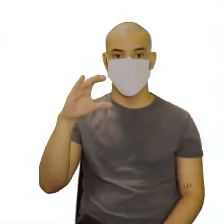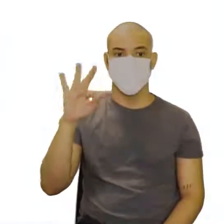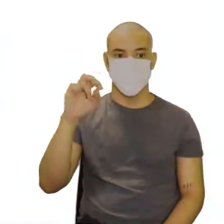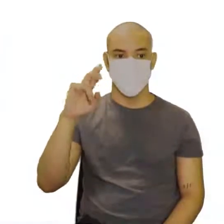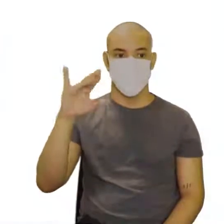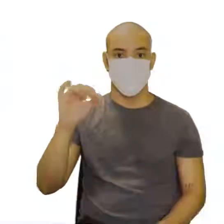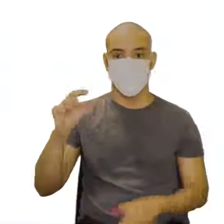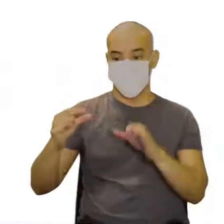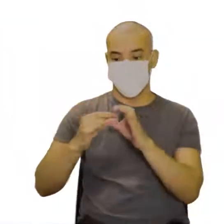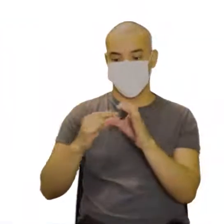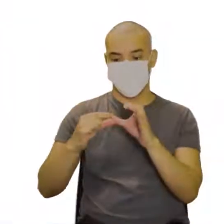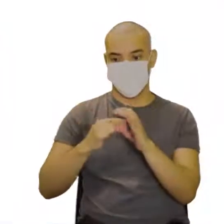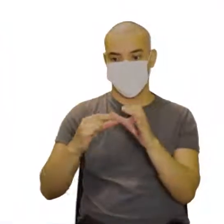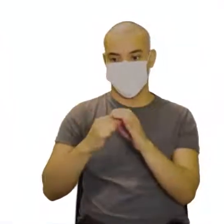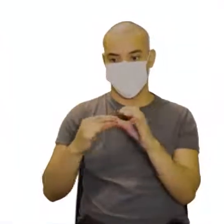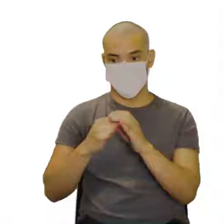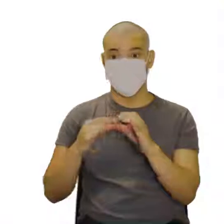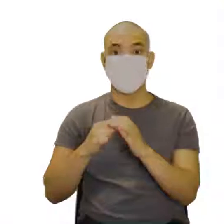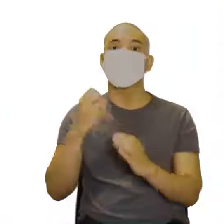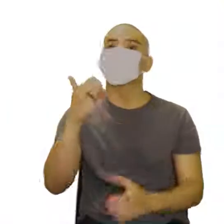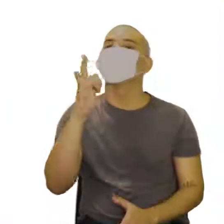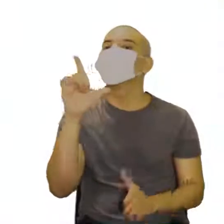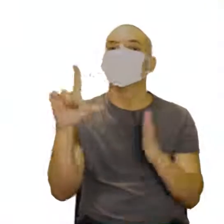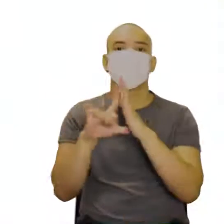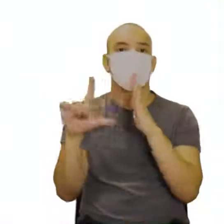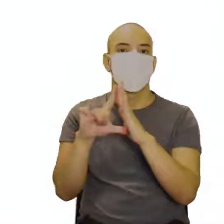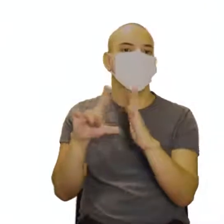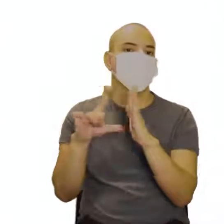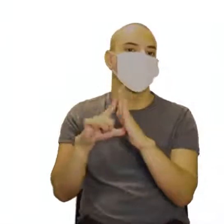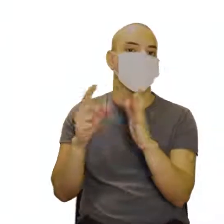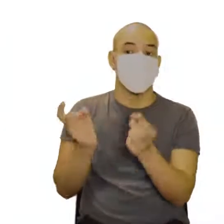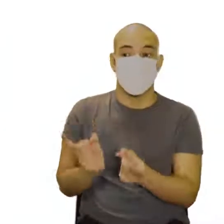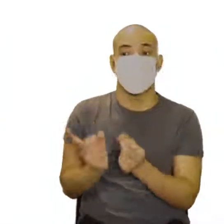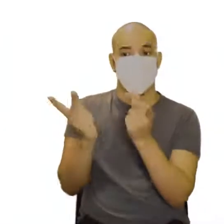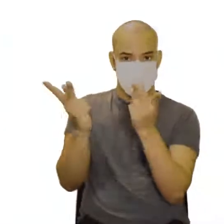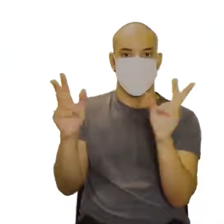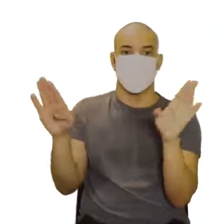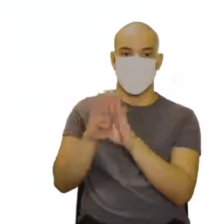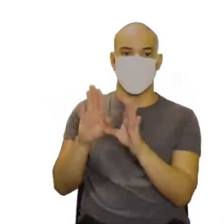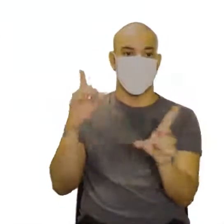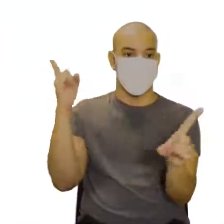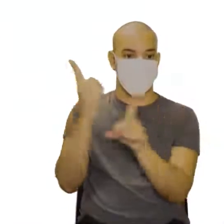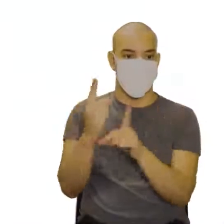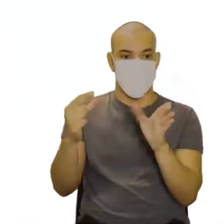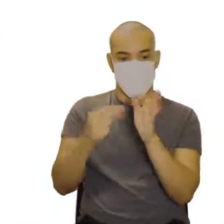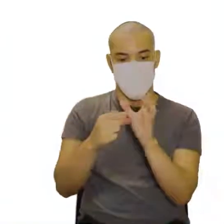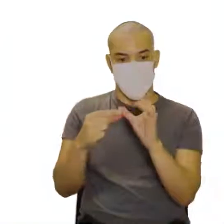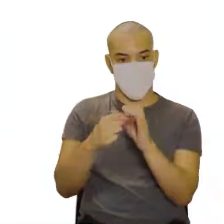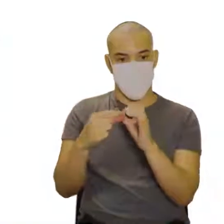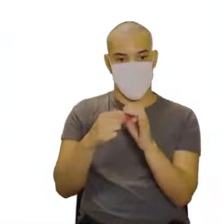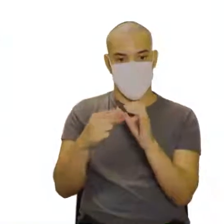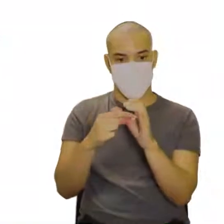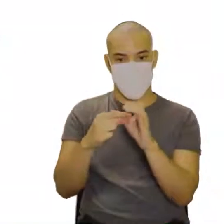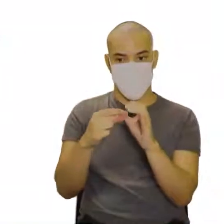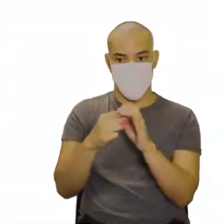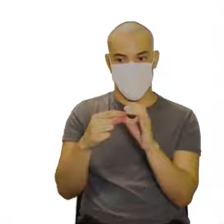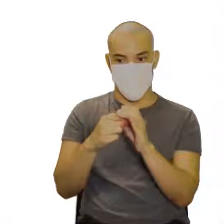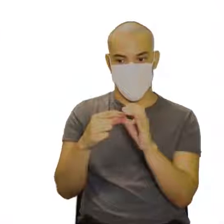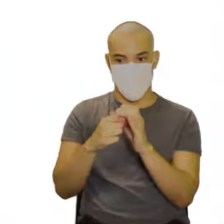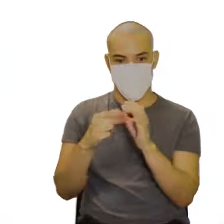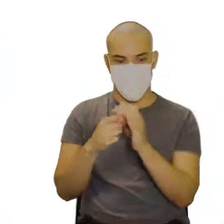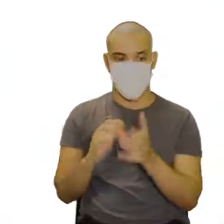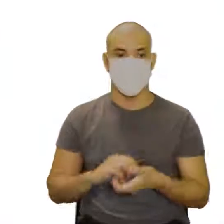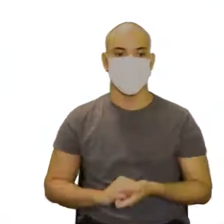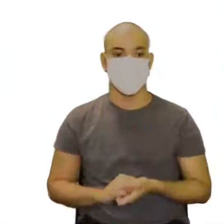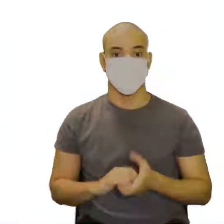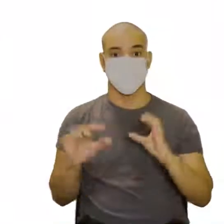também for em loja de eletrônicos, você vai encontrar esses bichinhos aqui, ó, coloridinhos, que são os capacitores.